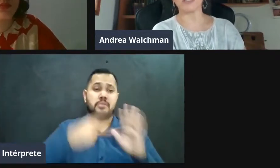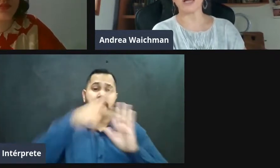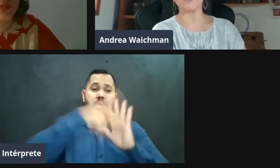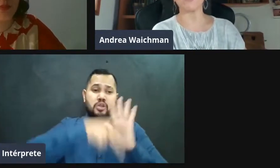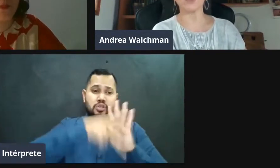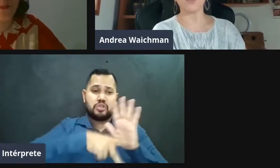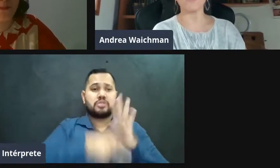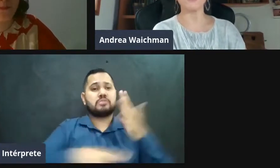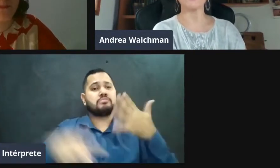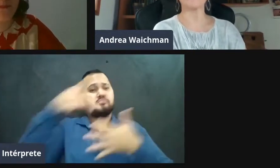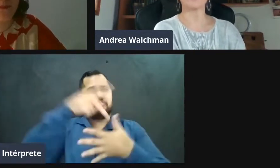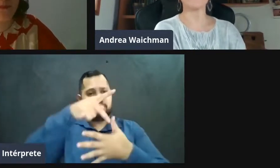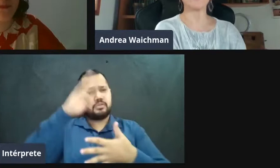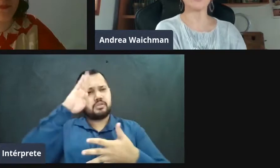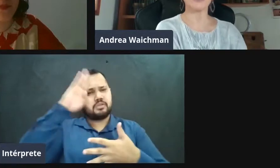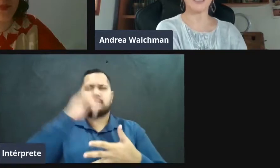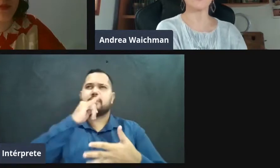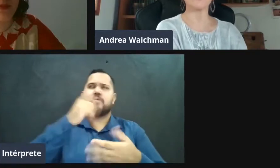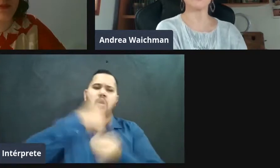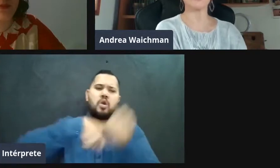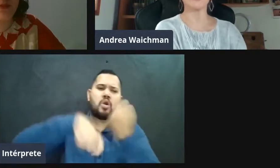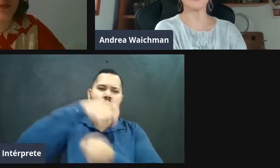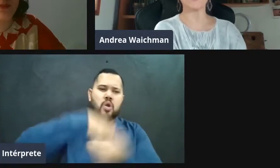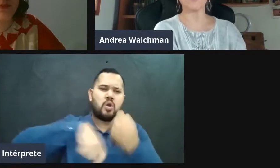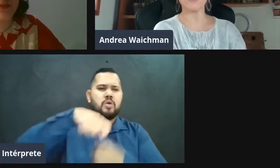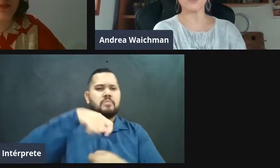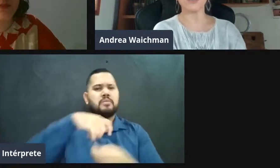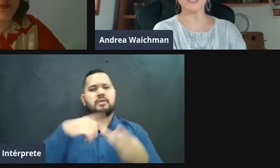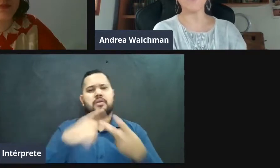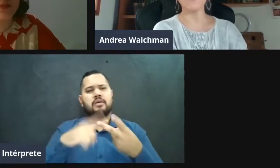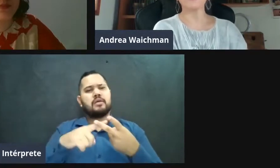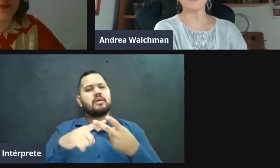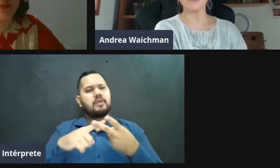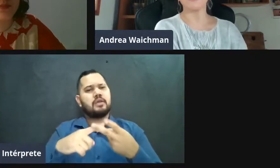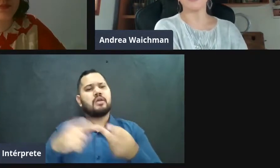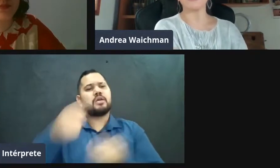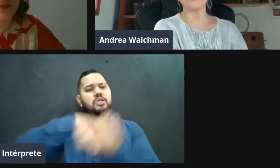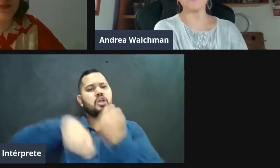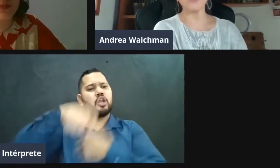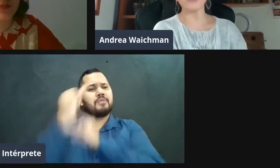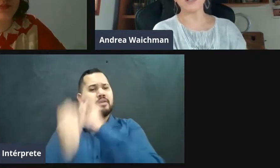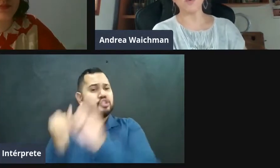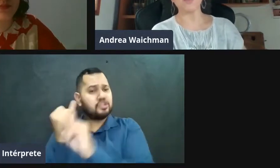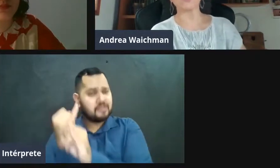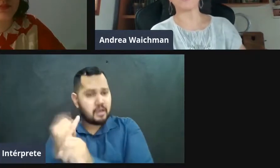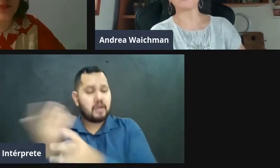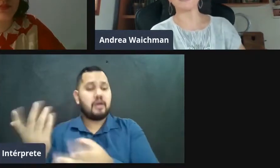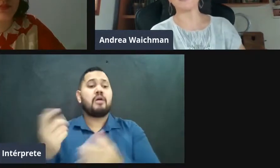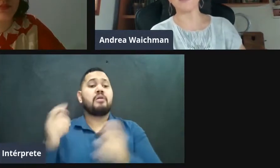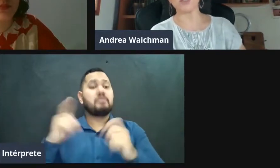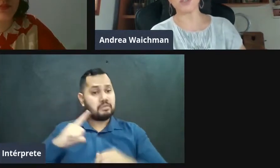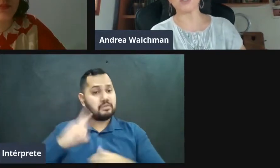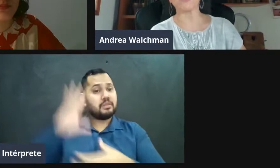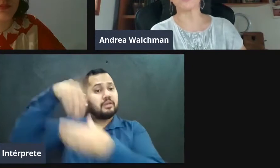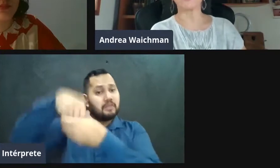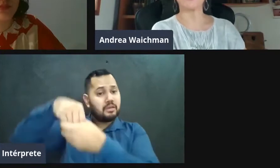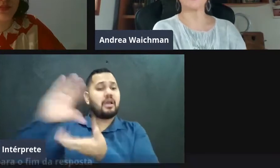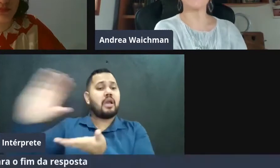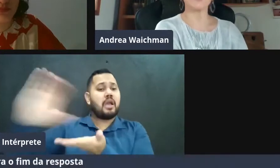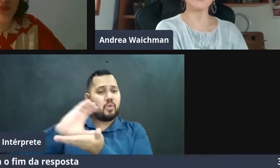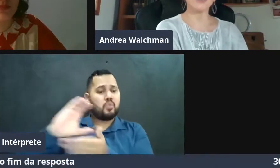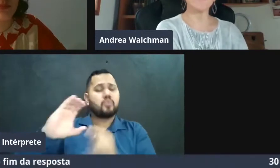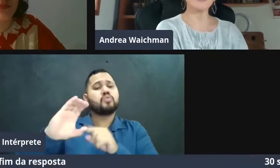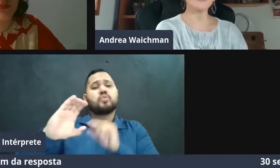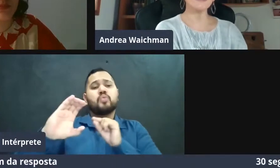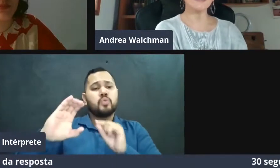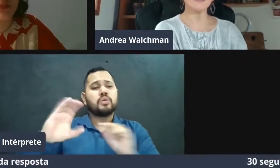Programa Prioritário de Bioeconomia, o Programa Prioritário de Economia Digital, que dispõe de recursos para serem investidos